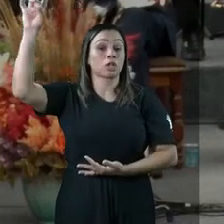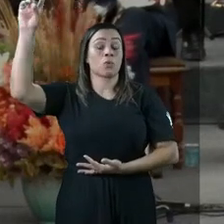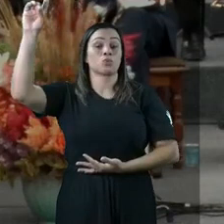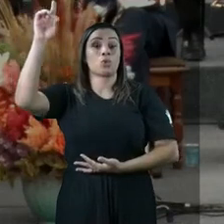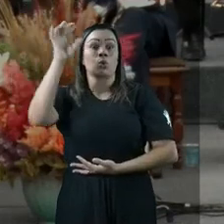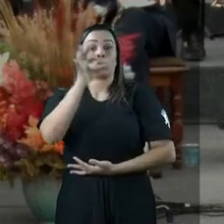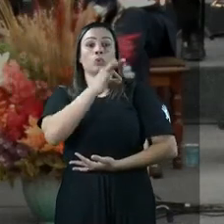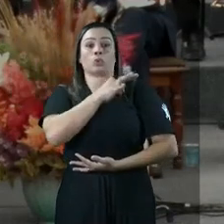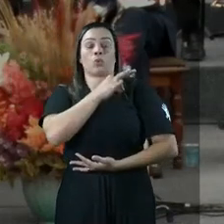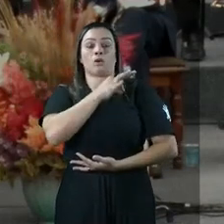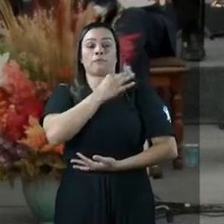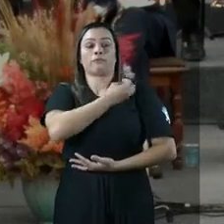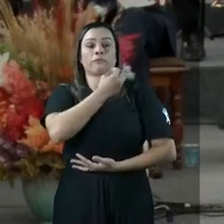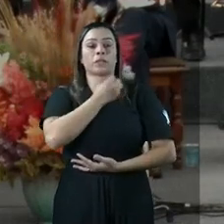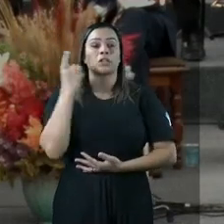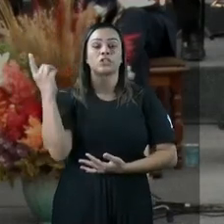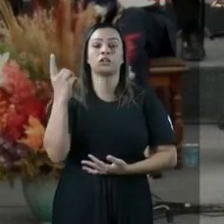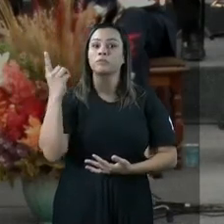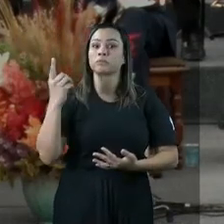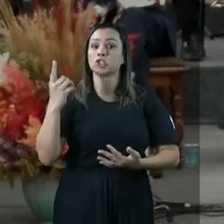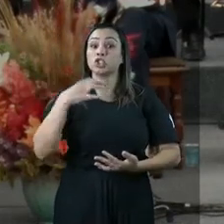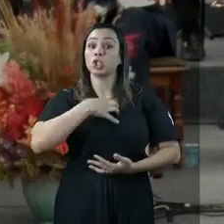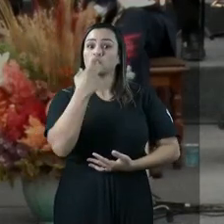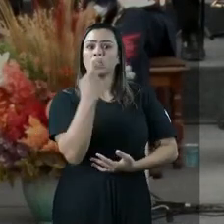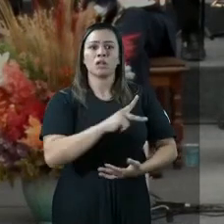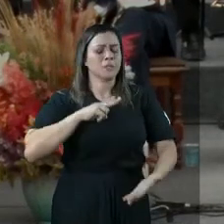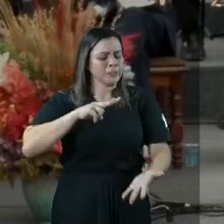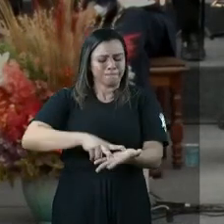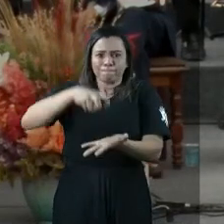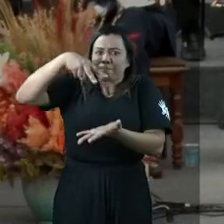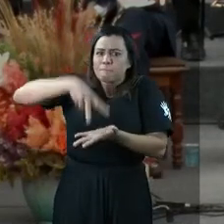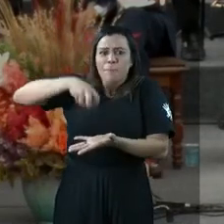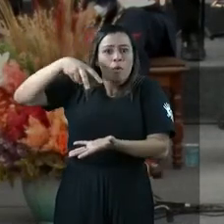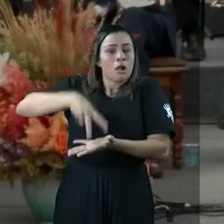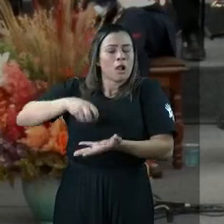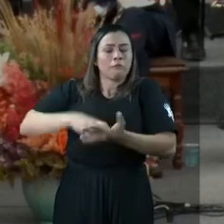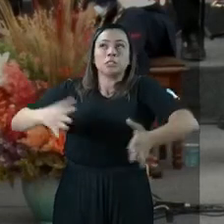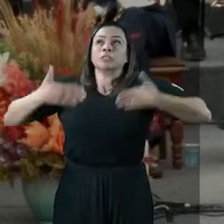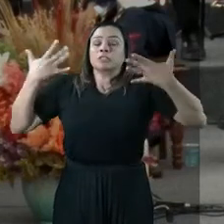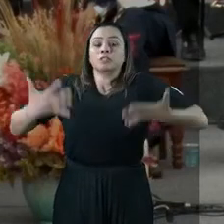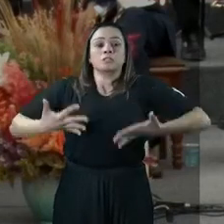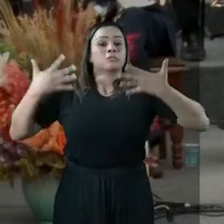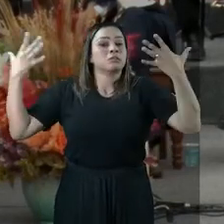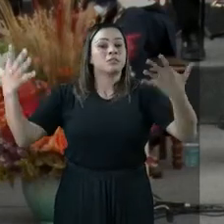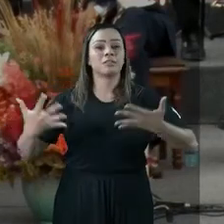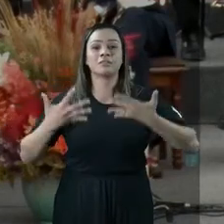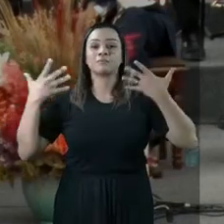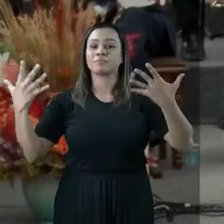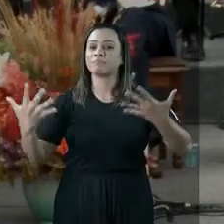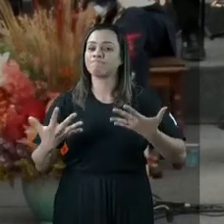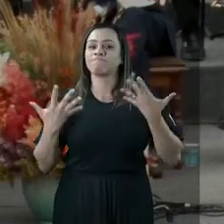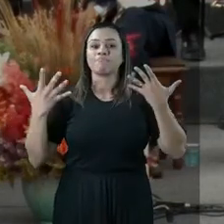Davi saltou. Estava diante do Senhor com todas as suas